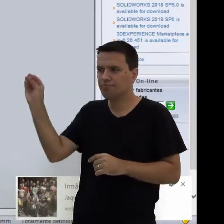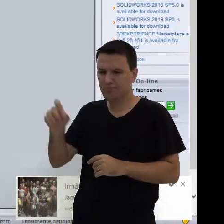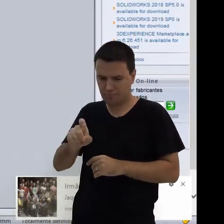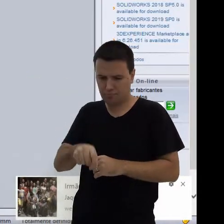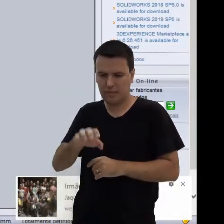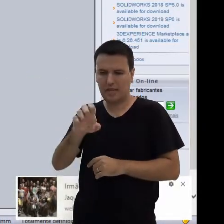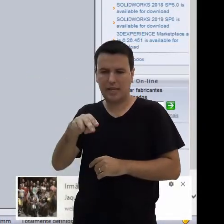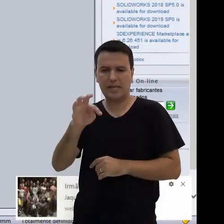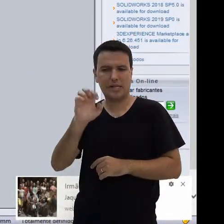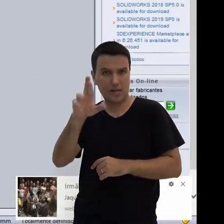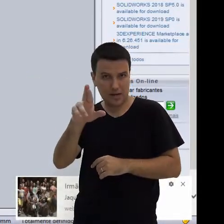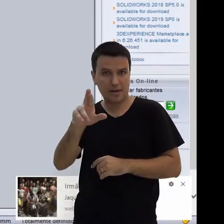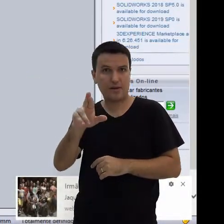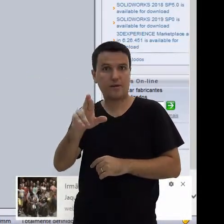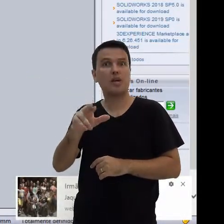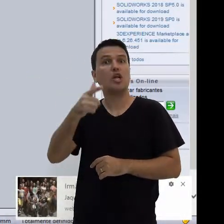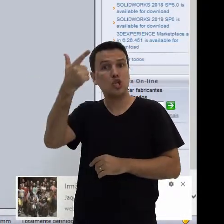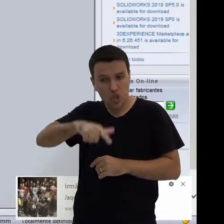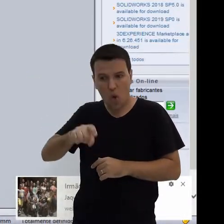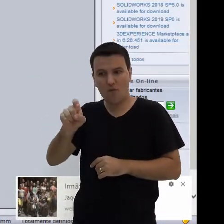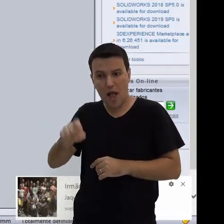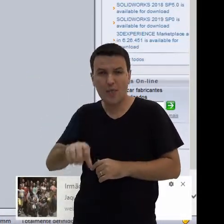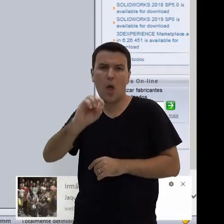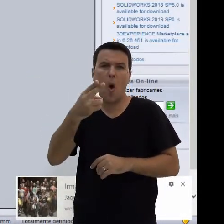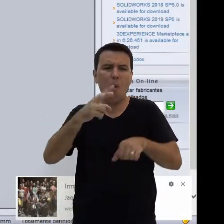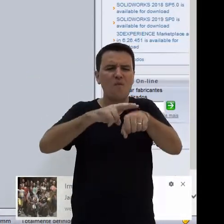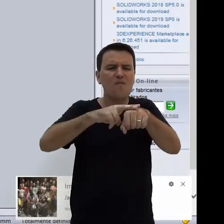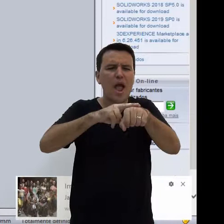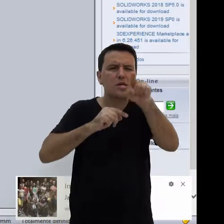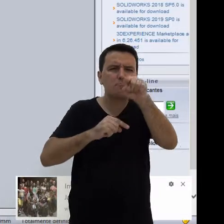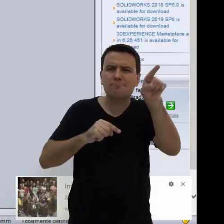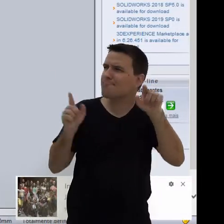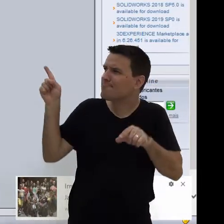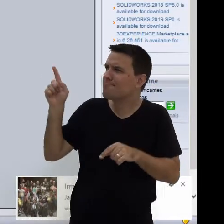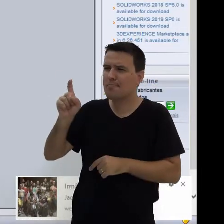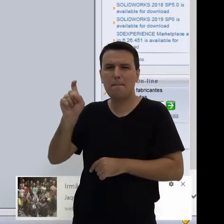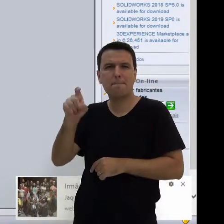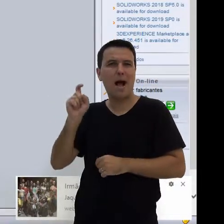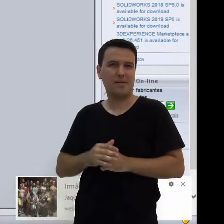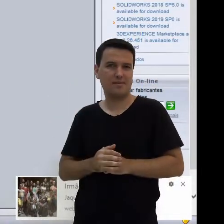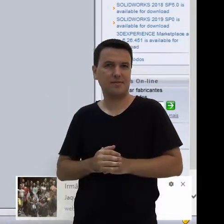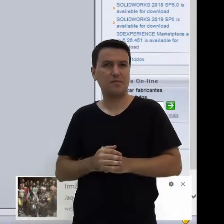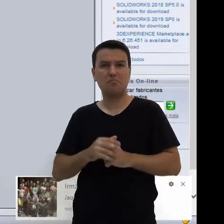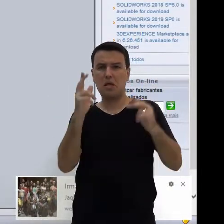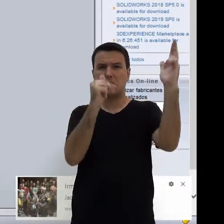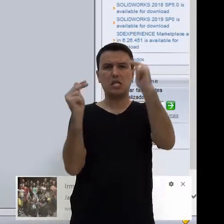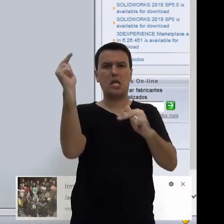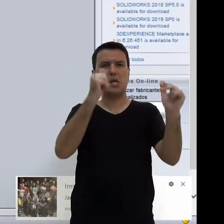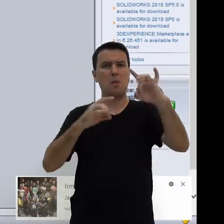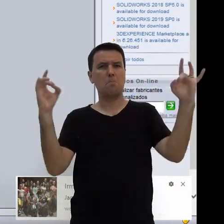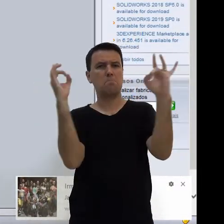Enter, e aí o Enter mais uma vez, ou então confirmar na setinha verde, está pronto o meu